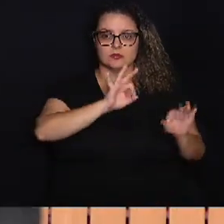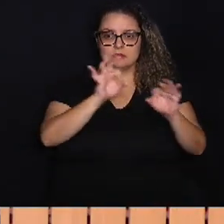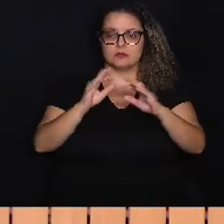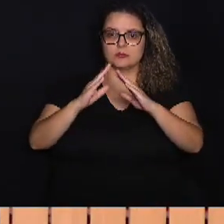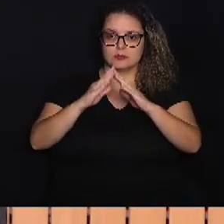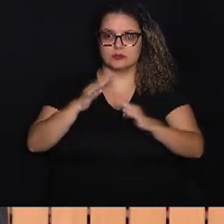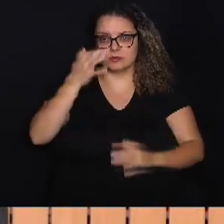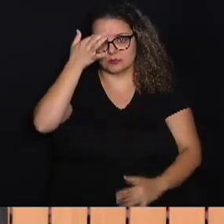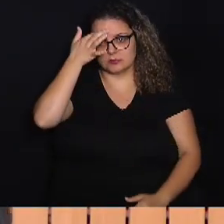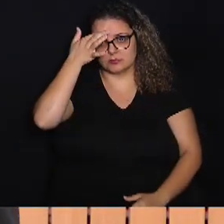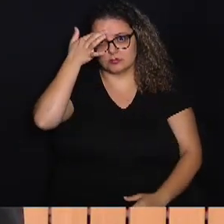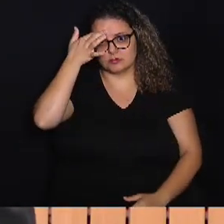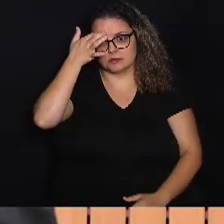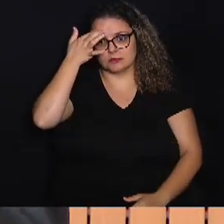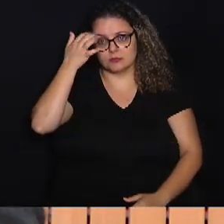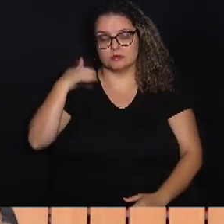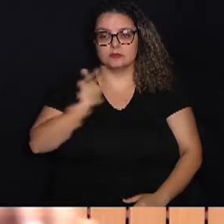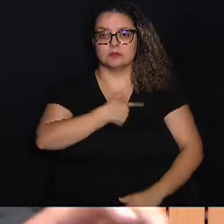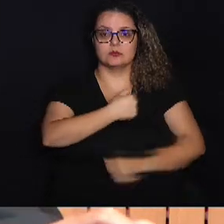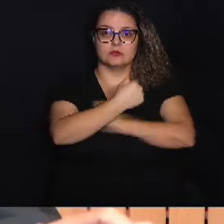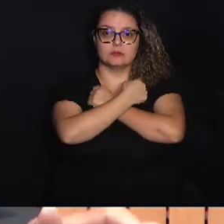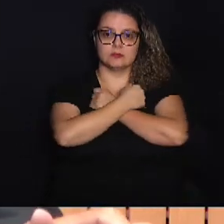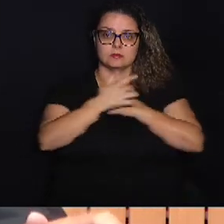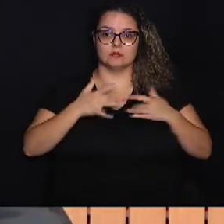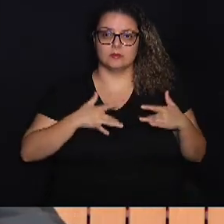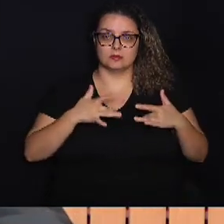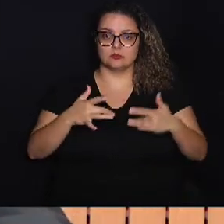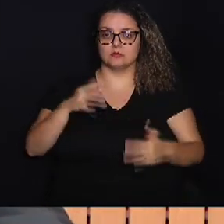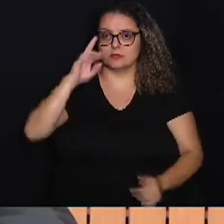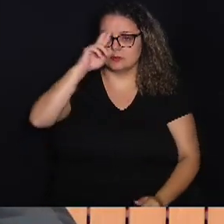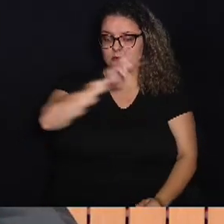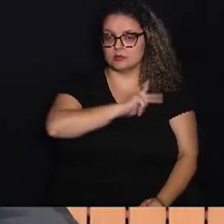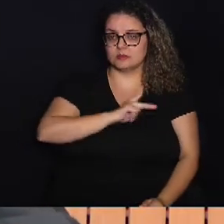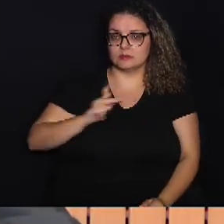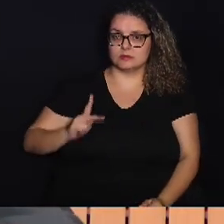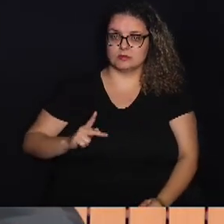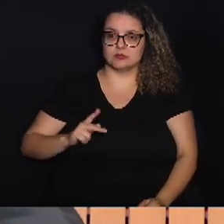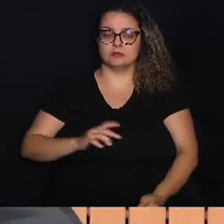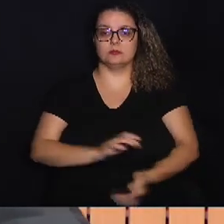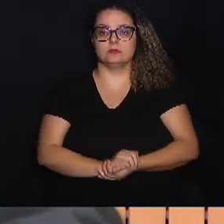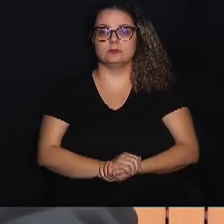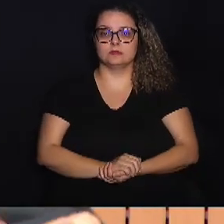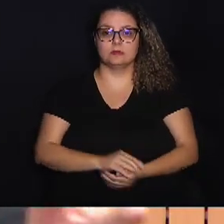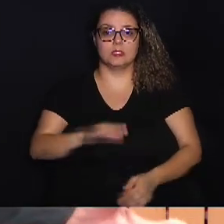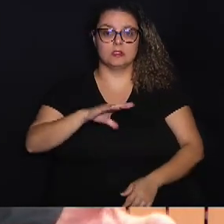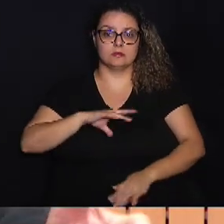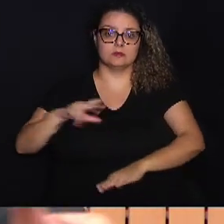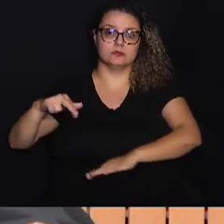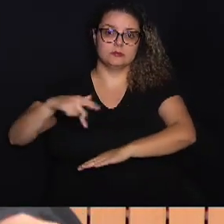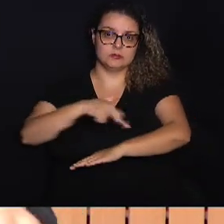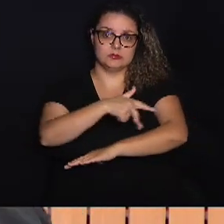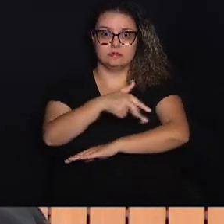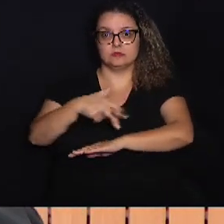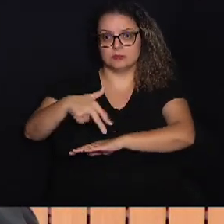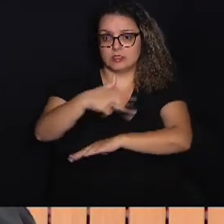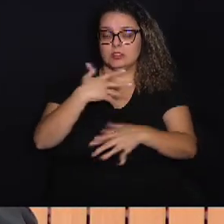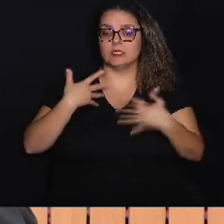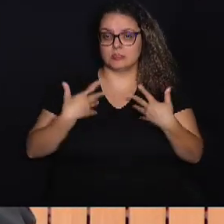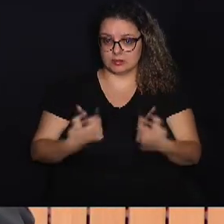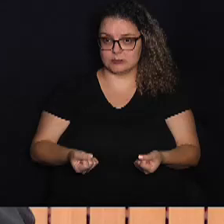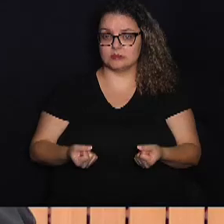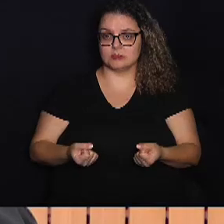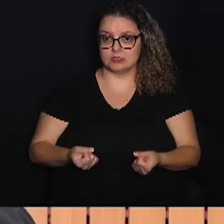casa nosso abraço solidário Presidente andando pela cidade a gente naturalmente recebe